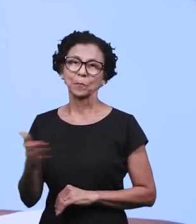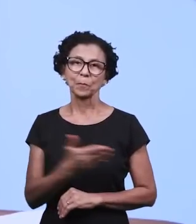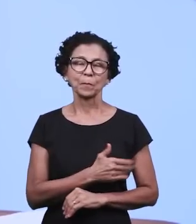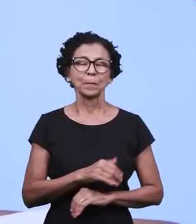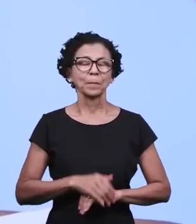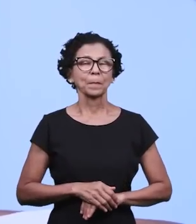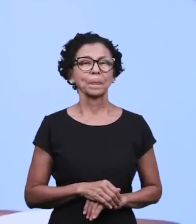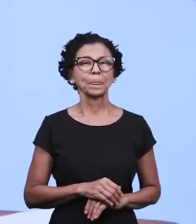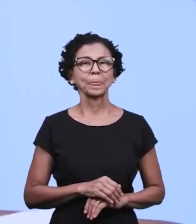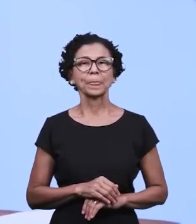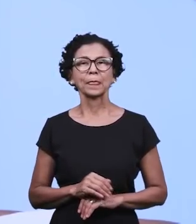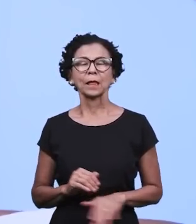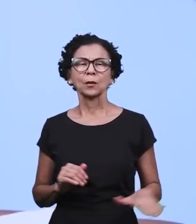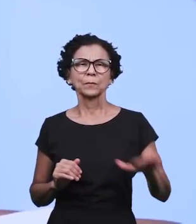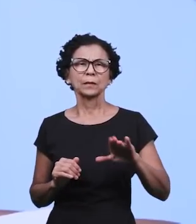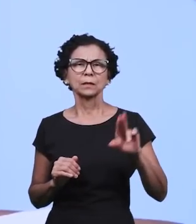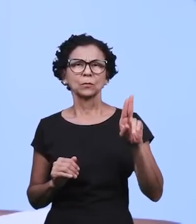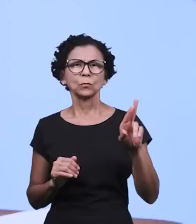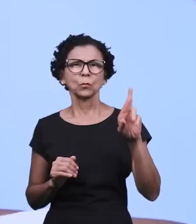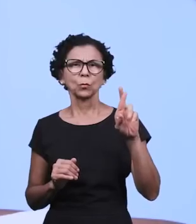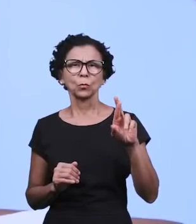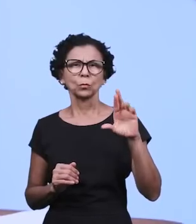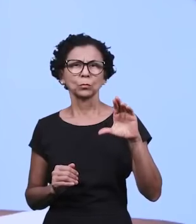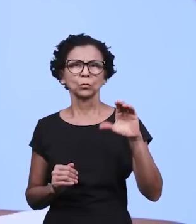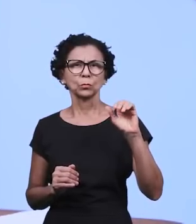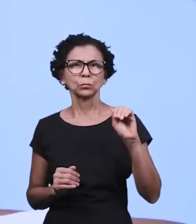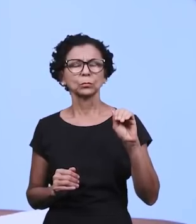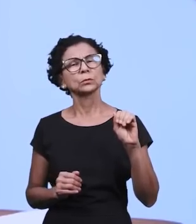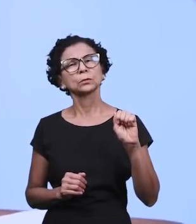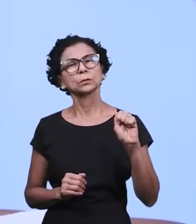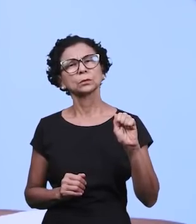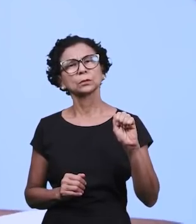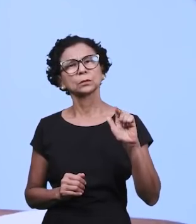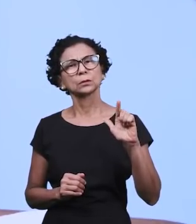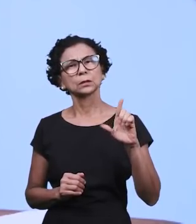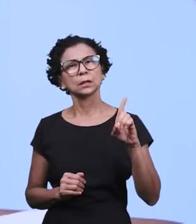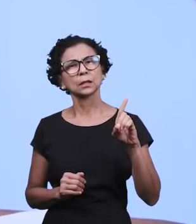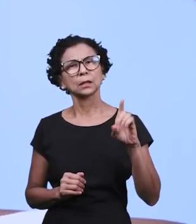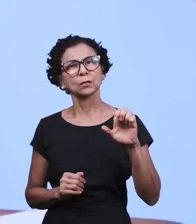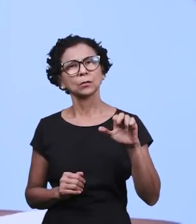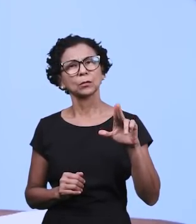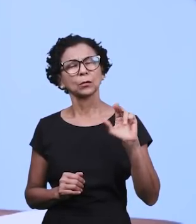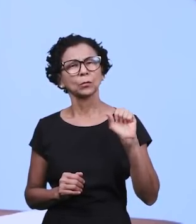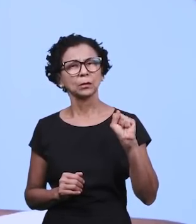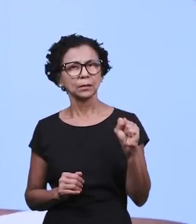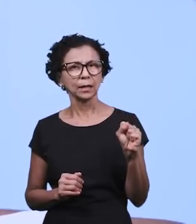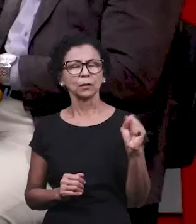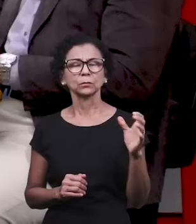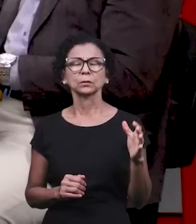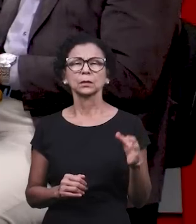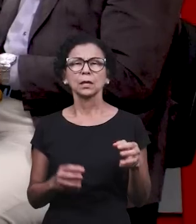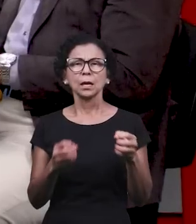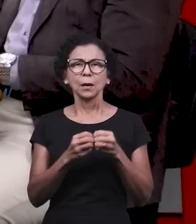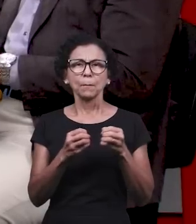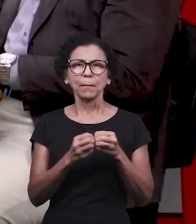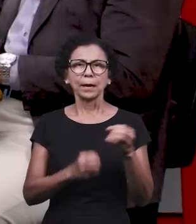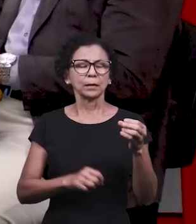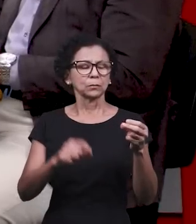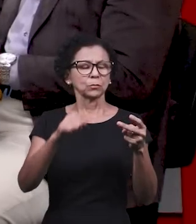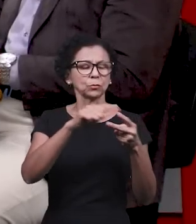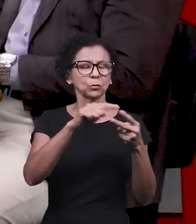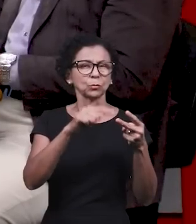família, então eu vou me reportar ao pai de Abraão, que chamava-se Terá, algumas traduções chamam de Tera. Nós preferimos o